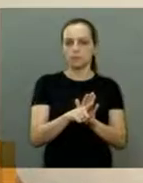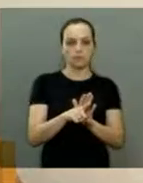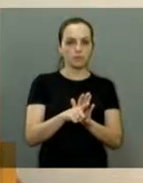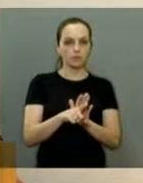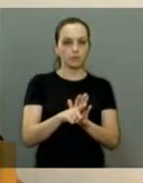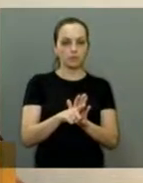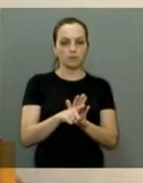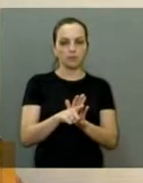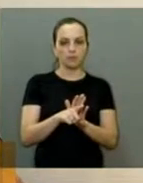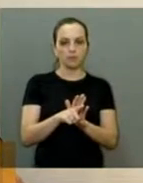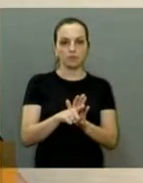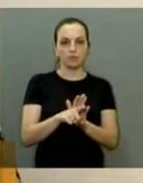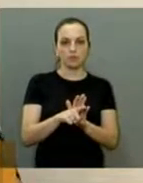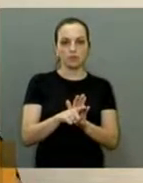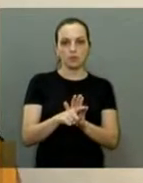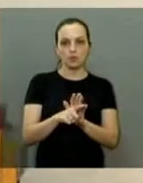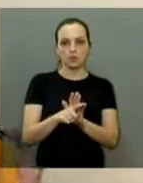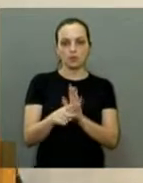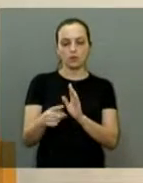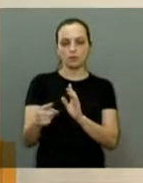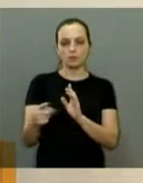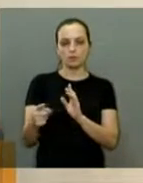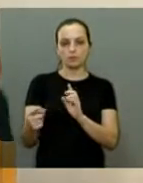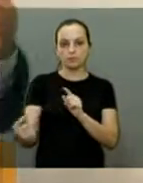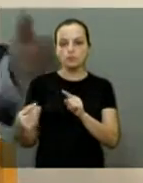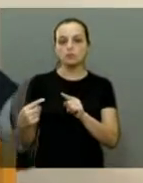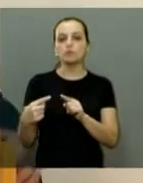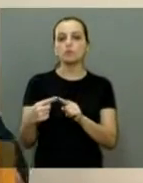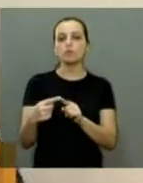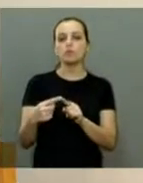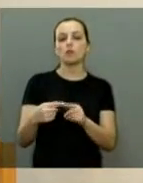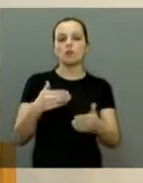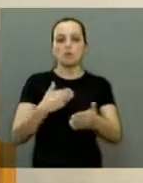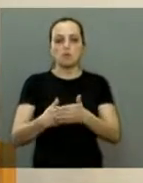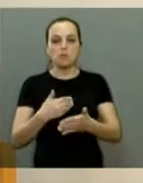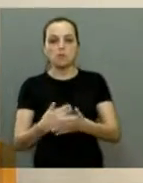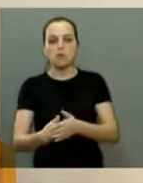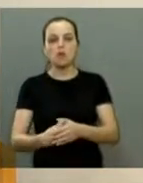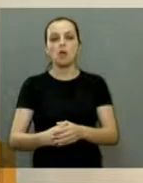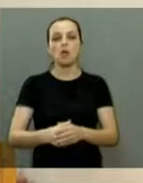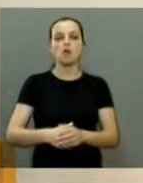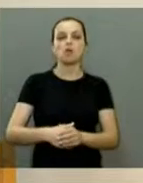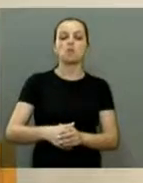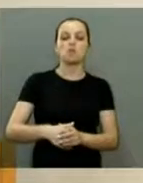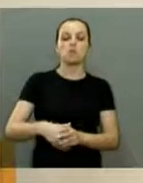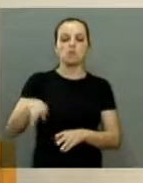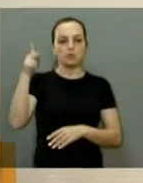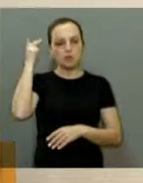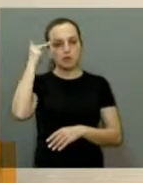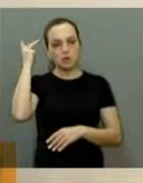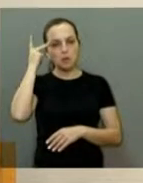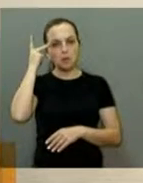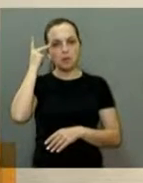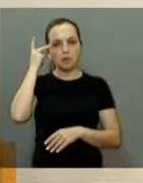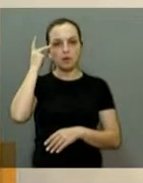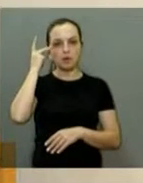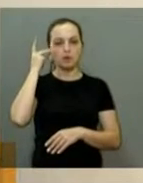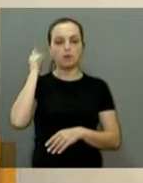ponto é do rio de janeiro ribeirão preto são paulo é que é de